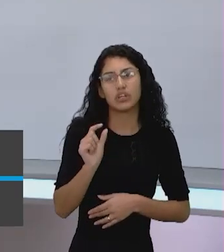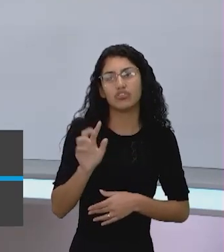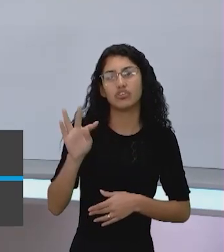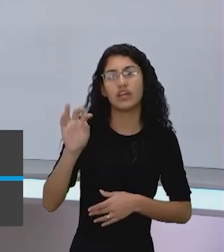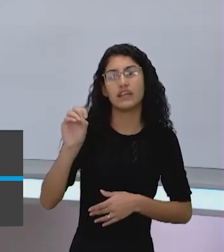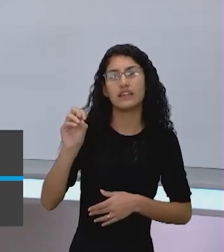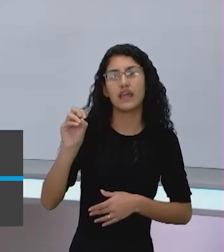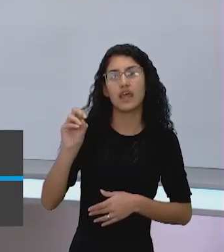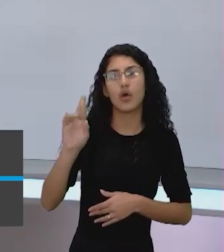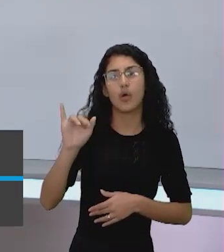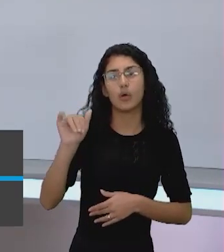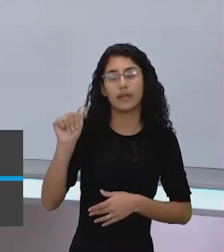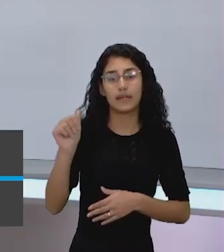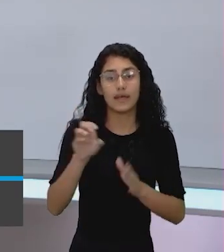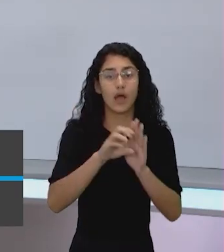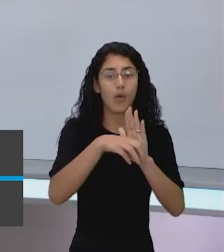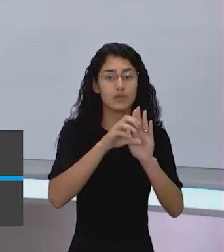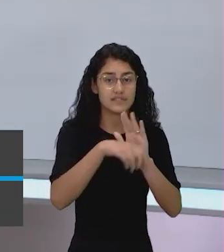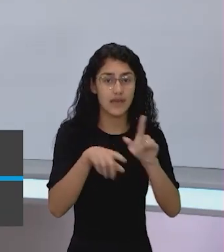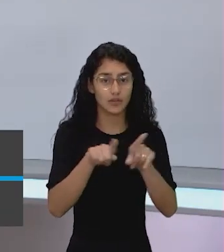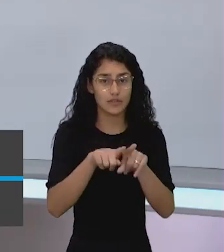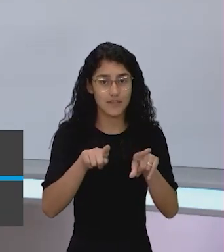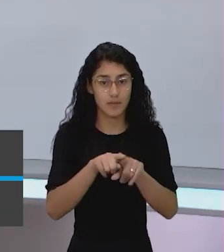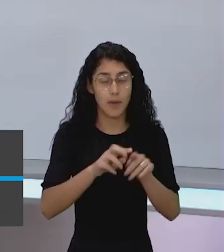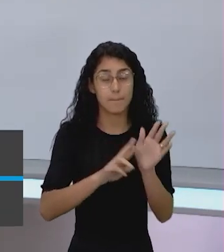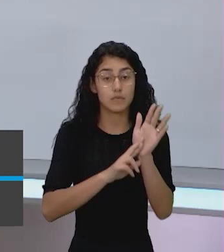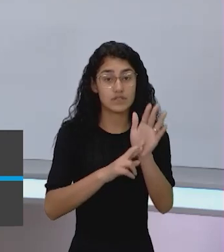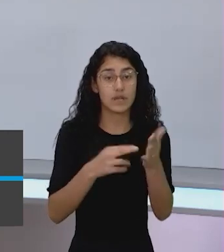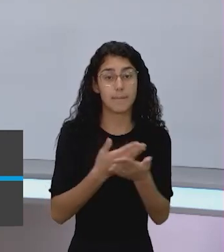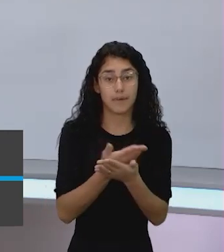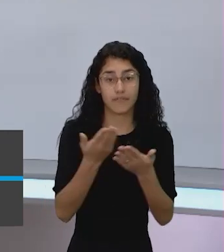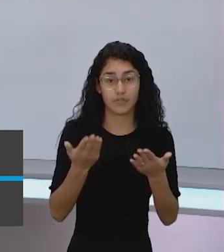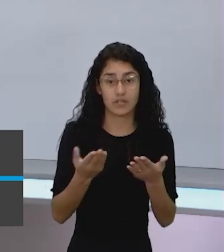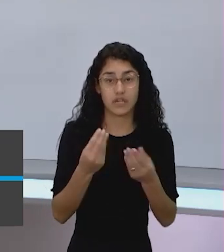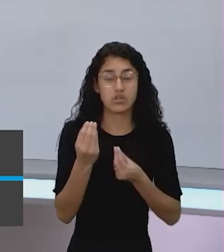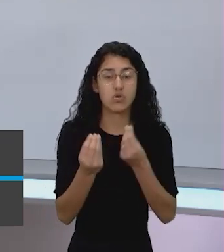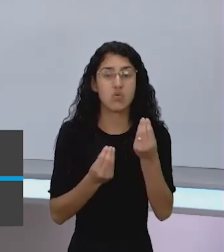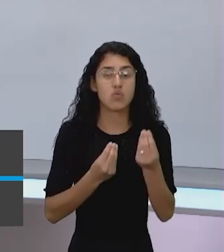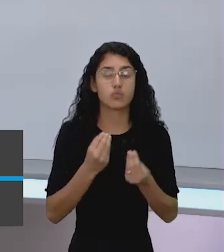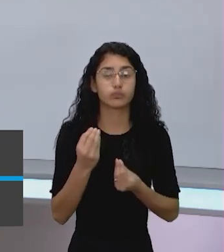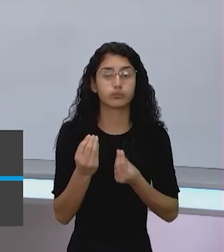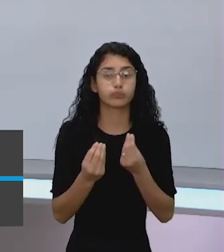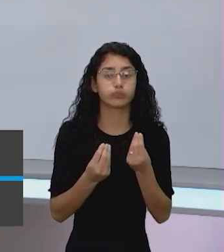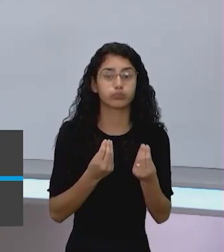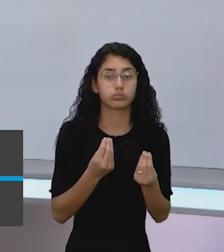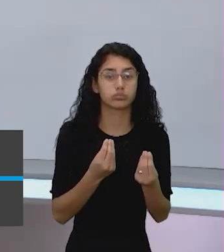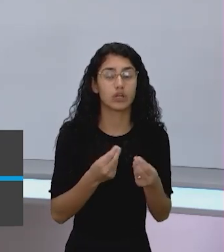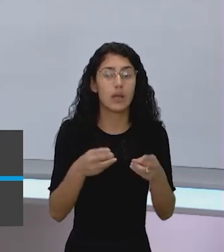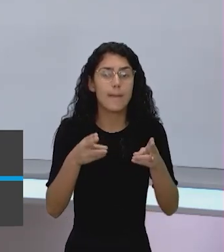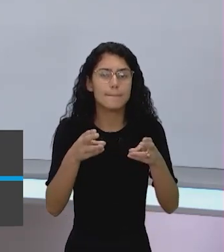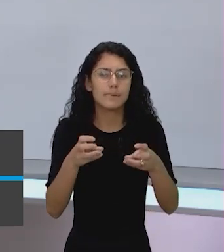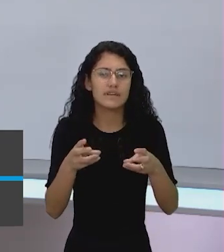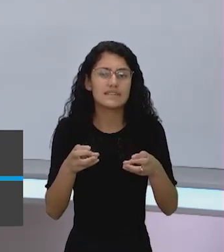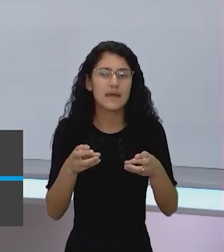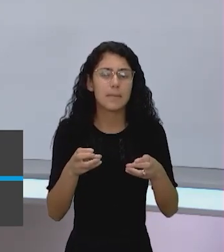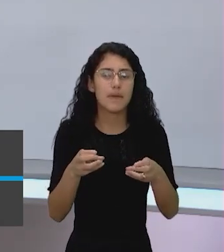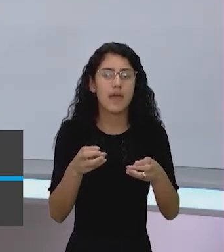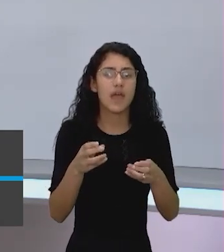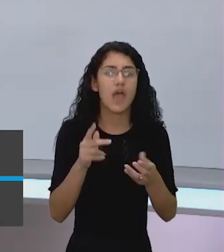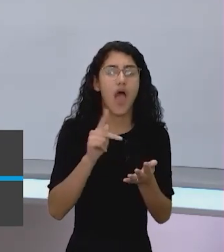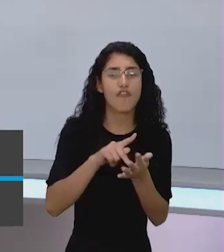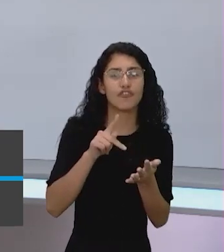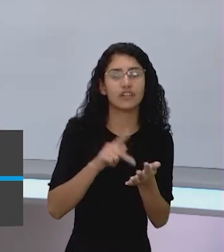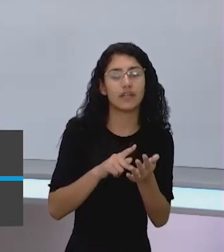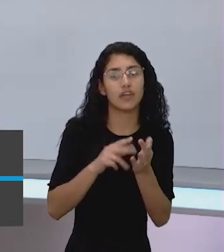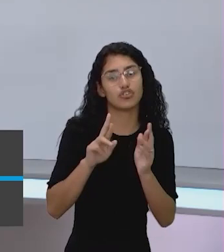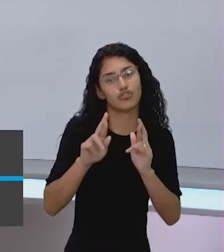de conceitos. Ou seja, eu quero proporcionar para vocês uma lente para vocês perceberem a realidade, talvez de uma